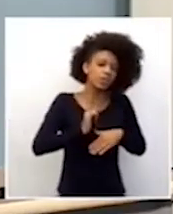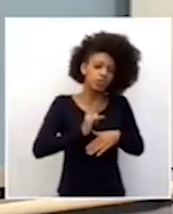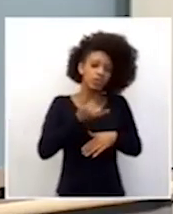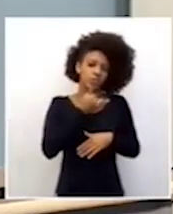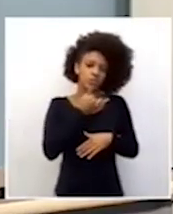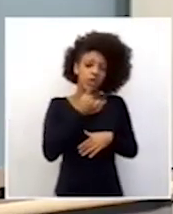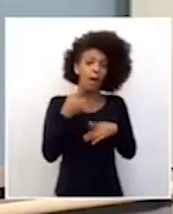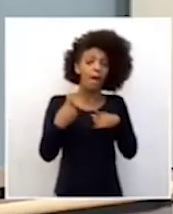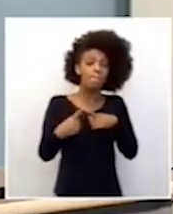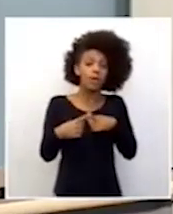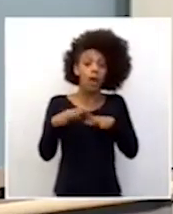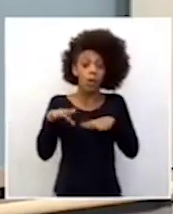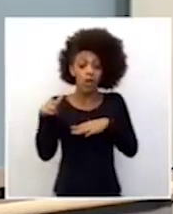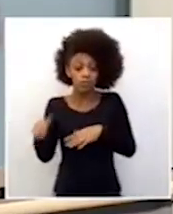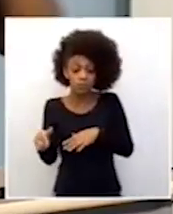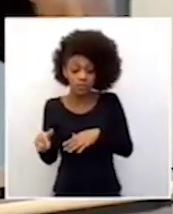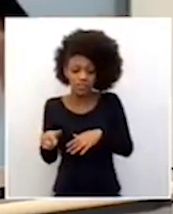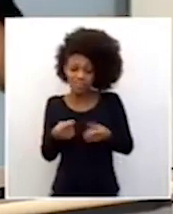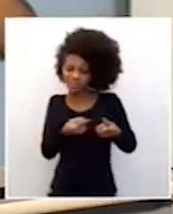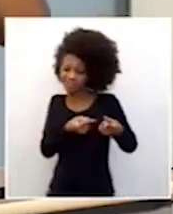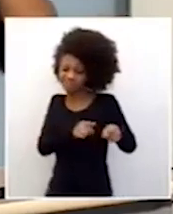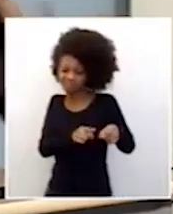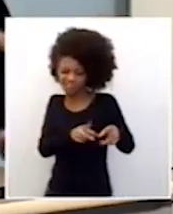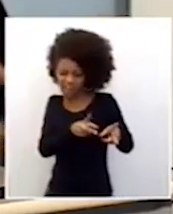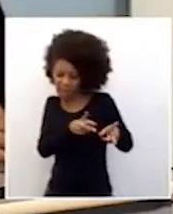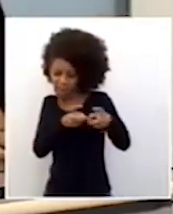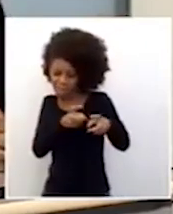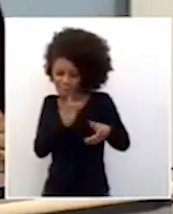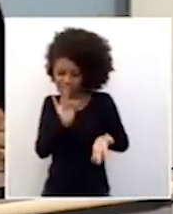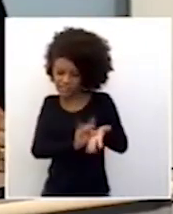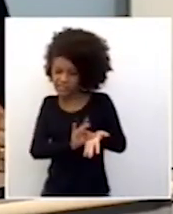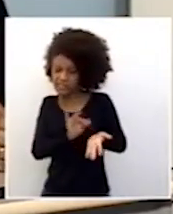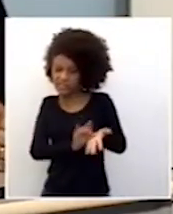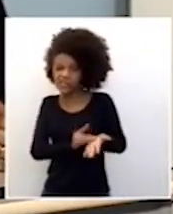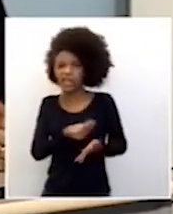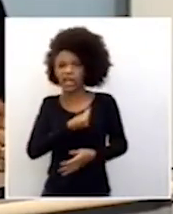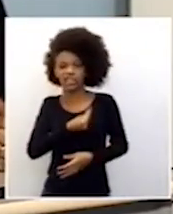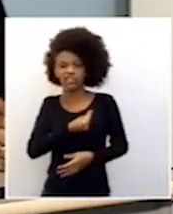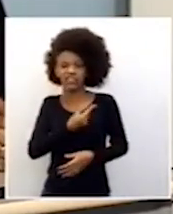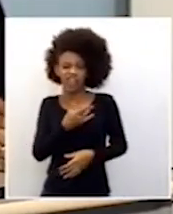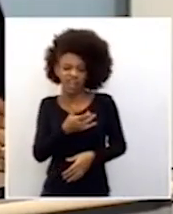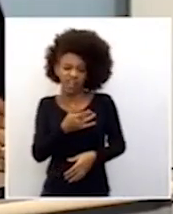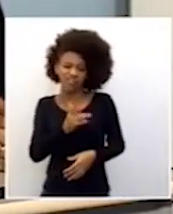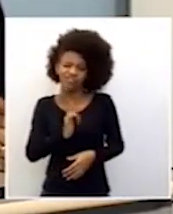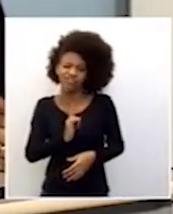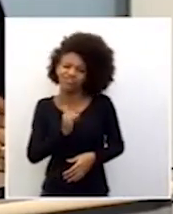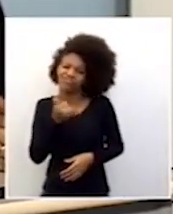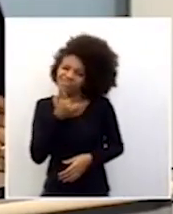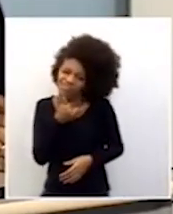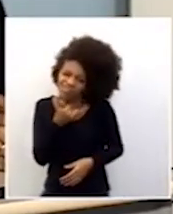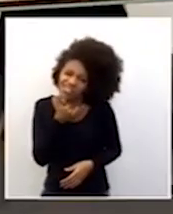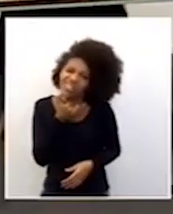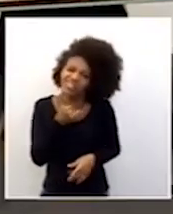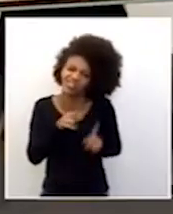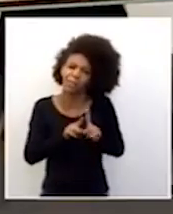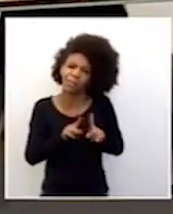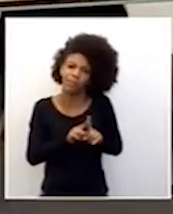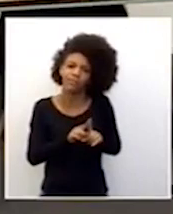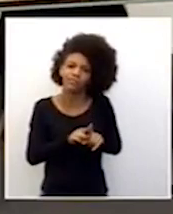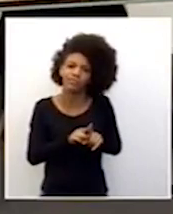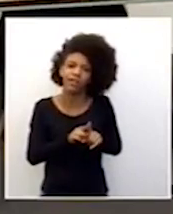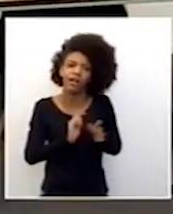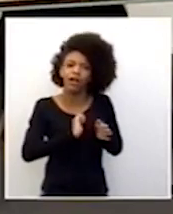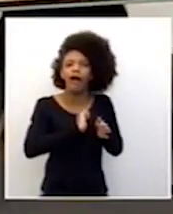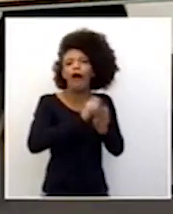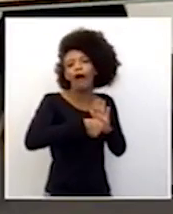daquela situação que ele via, da realidade vivida, ele tinha um pouco de verdade. Tristeza. Leitor de